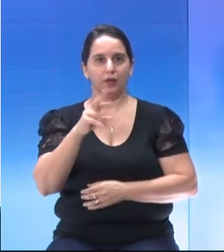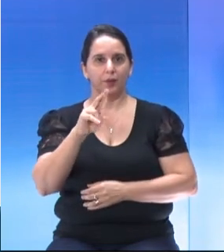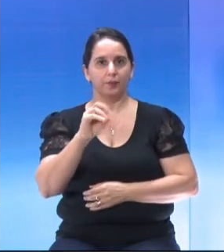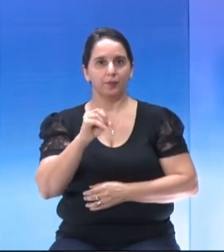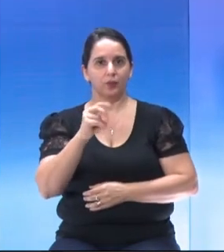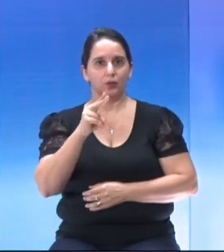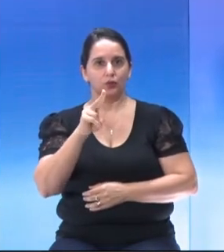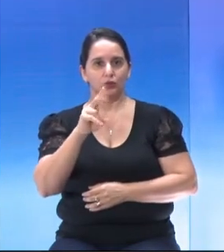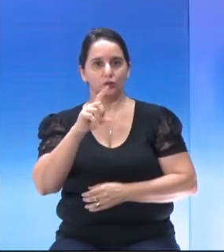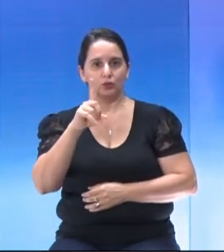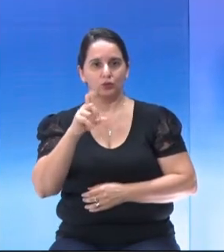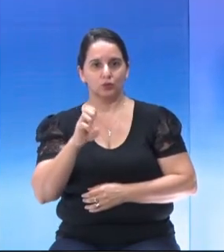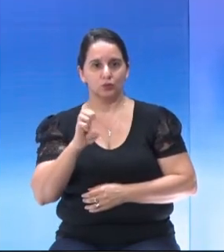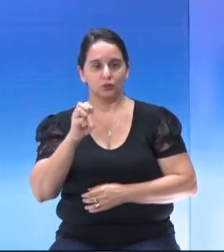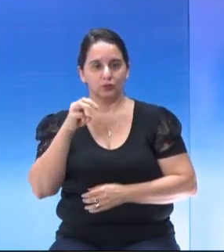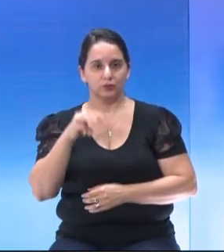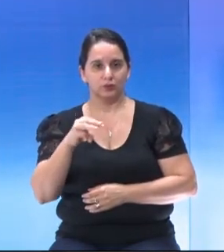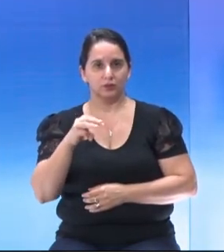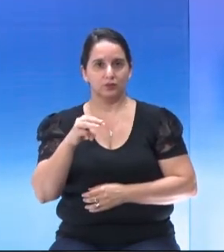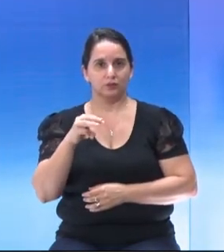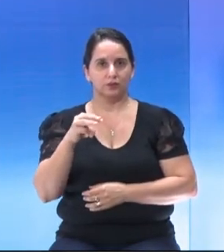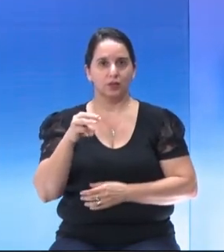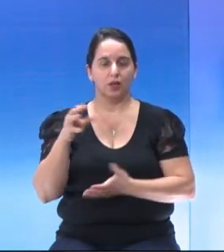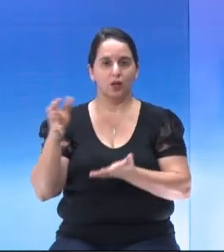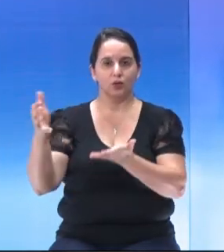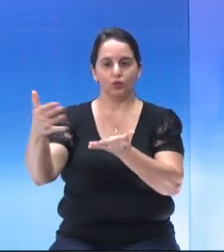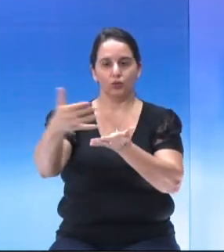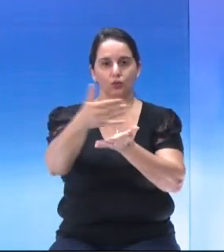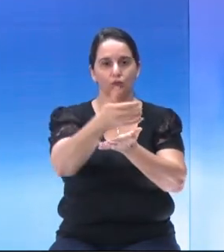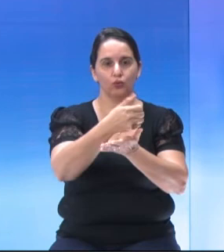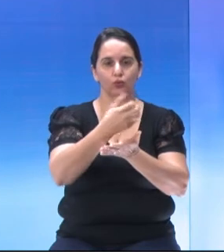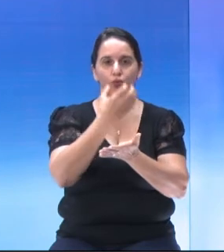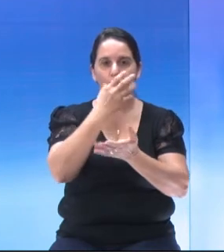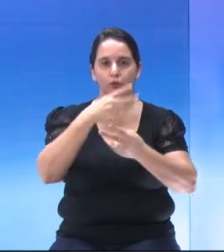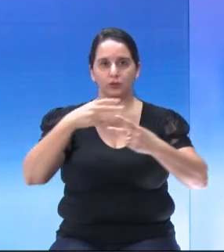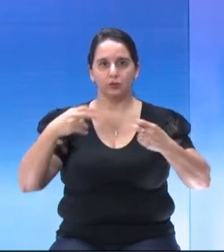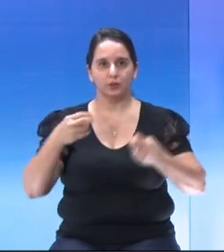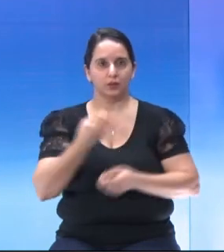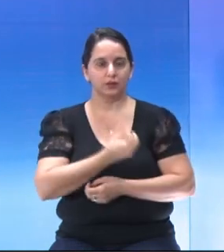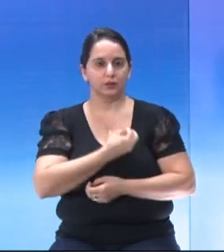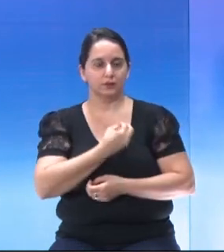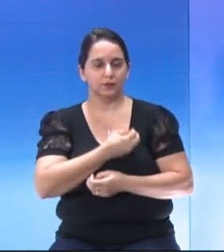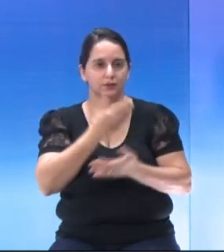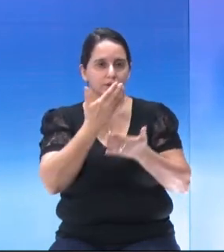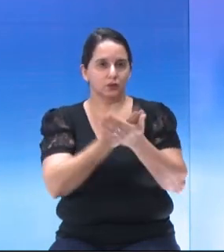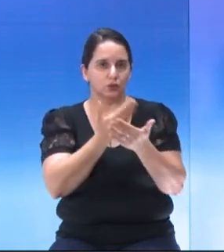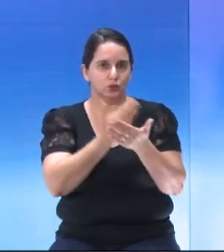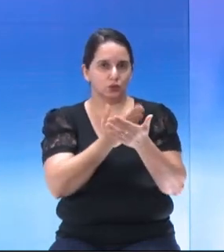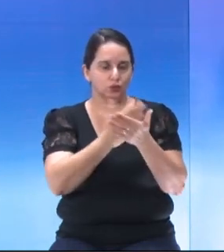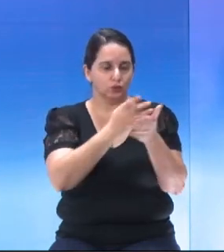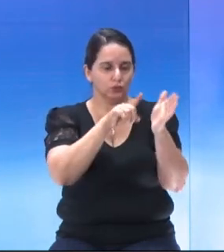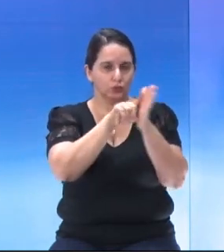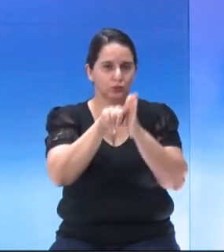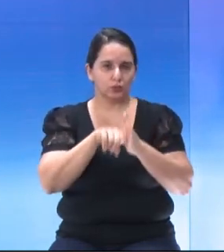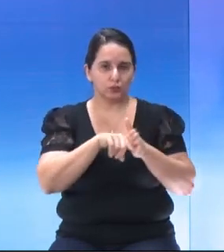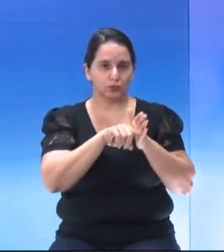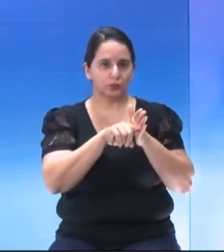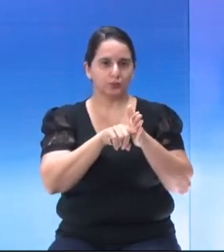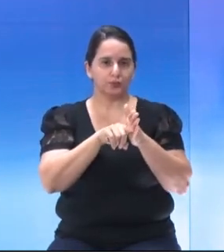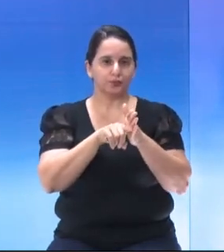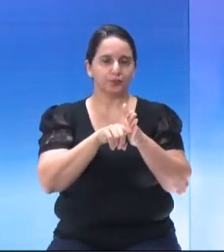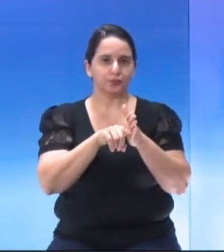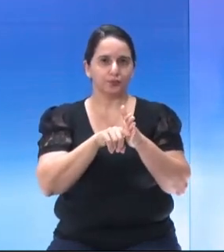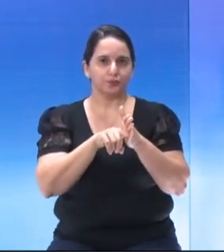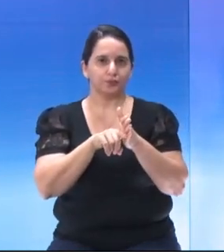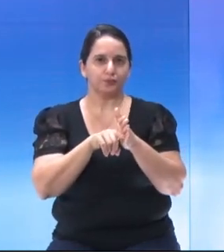você conhecer, por exemplo, vamos pegar todos os animais que habitam nesse bioma, estuda, né, eu